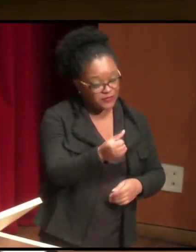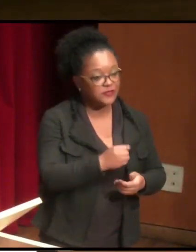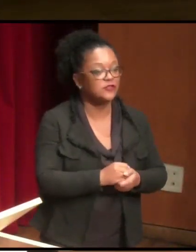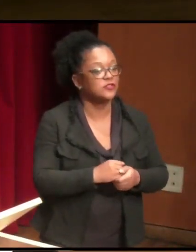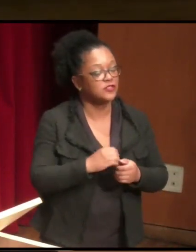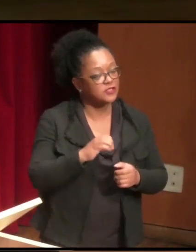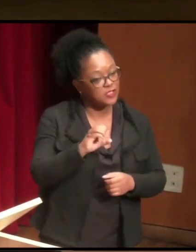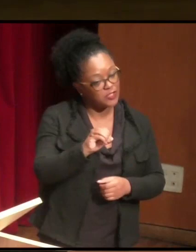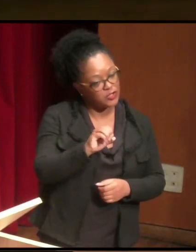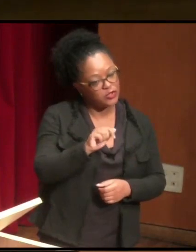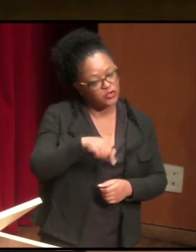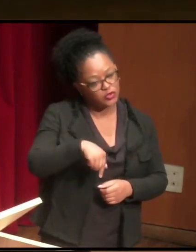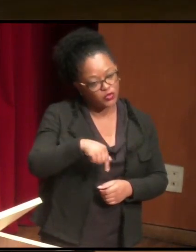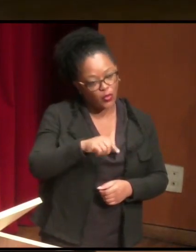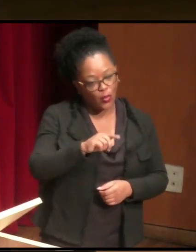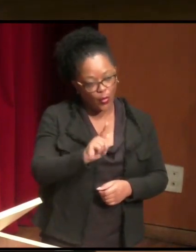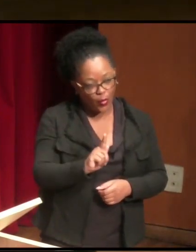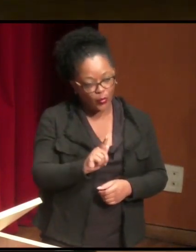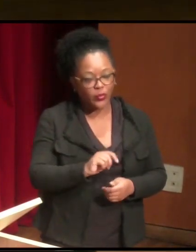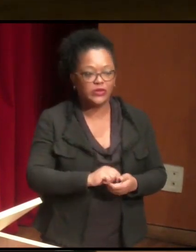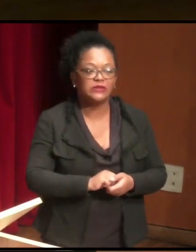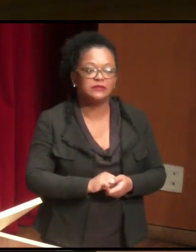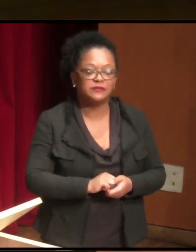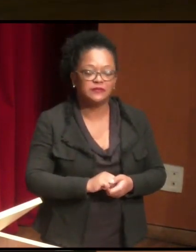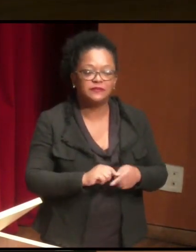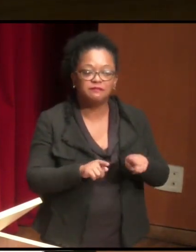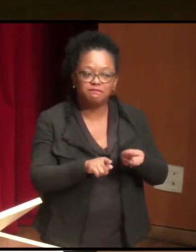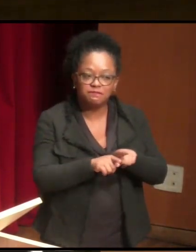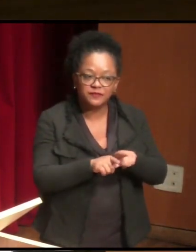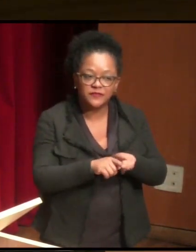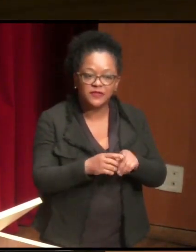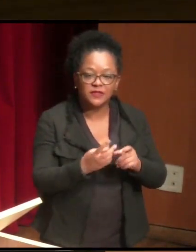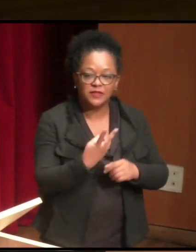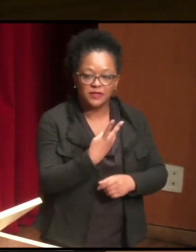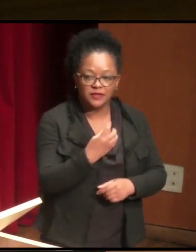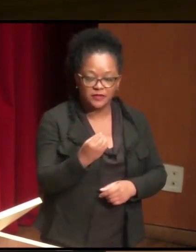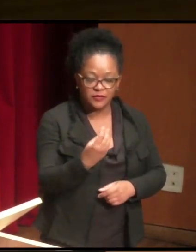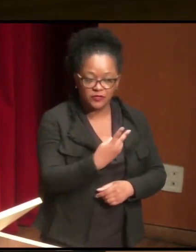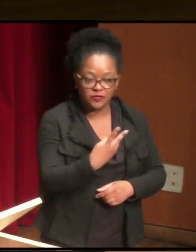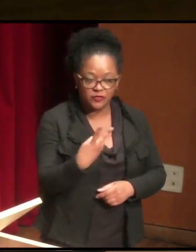com deficiência visual. No ano de 2022,